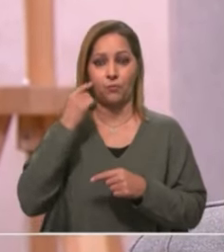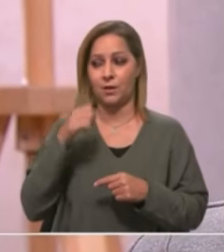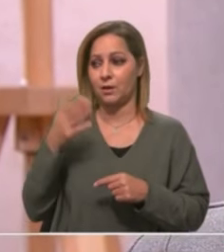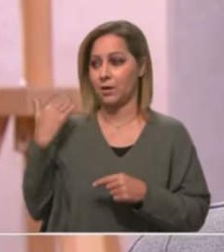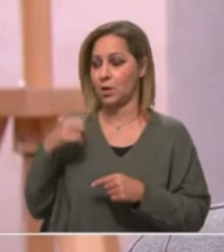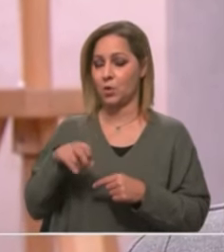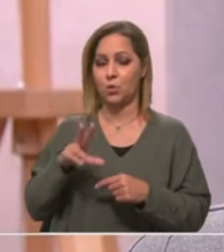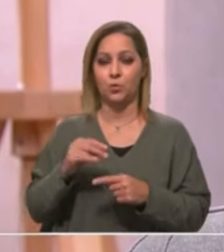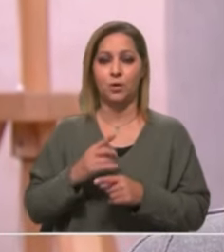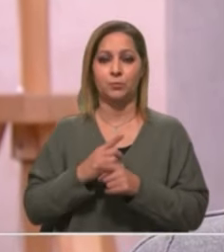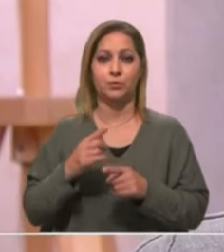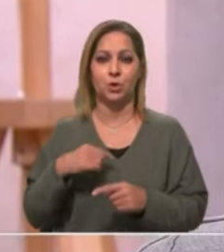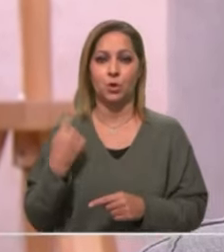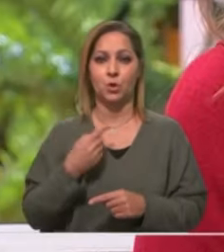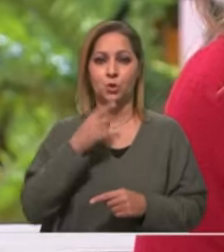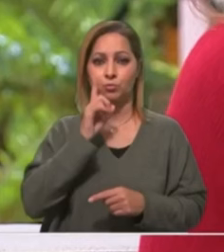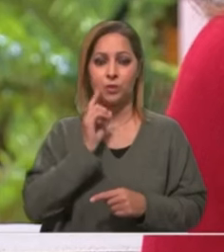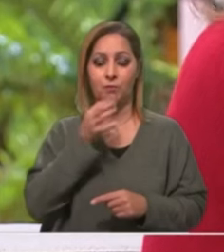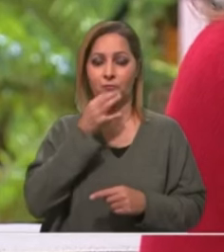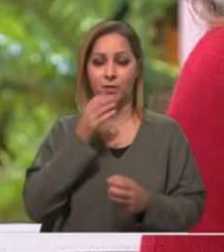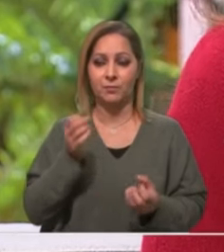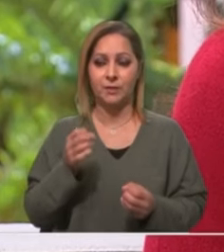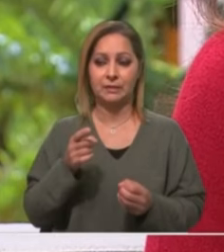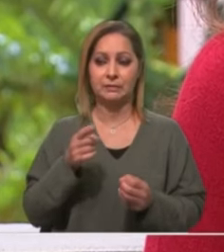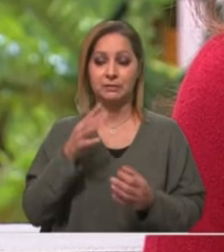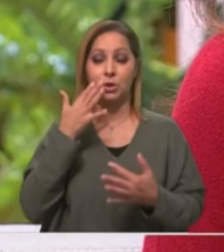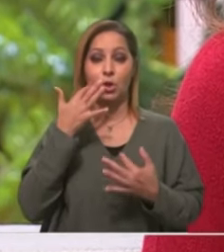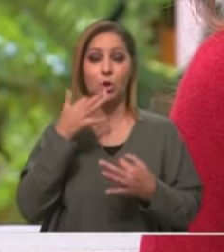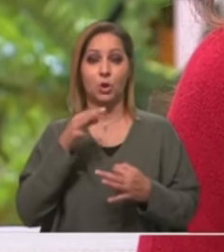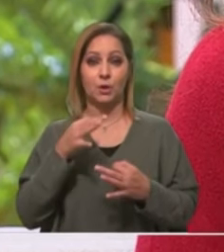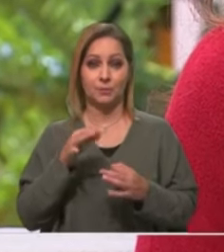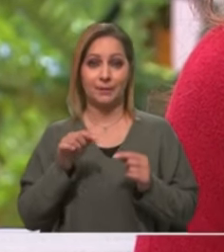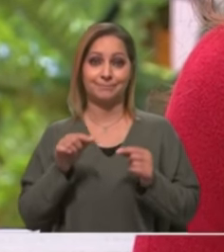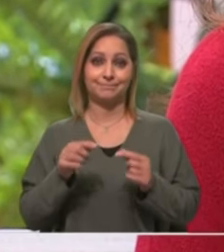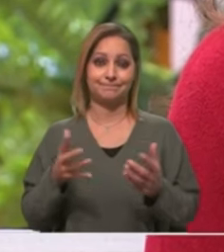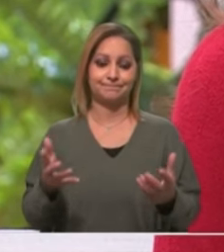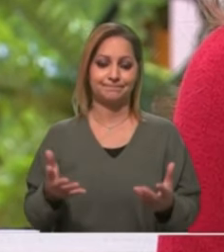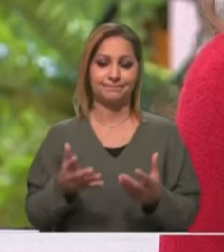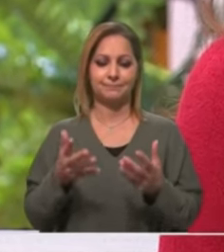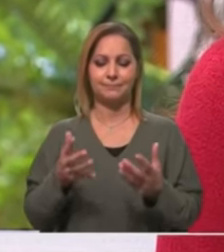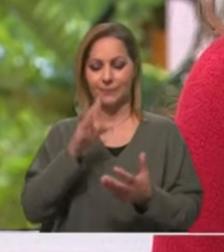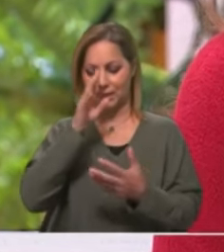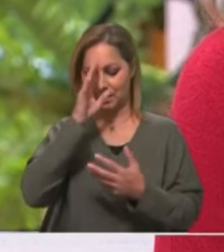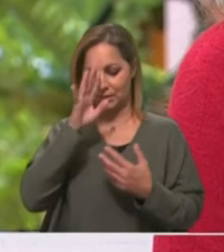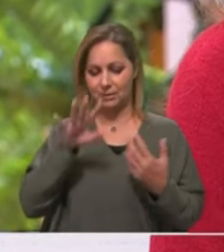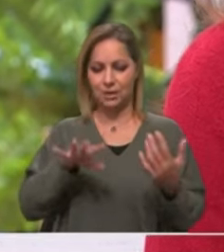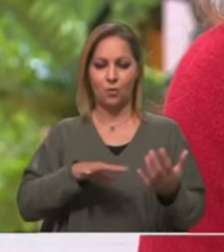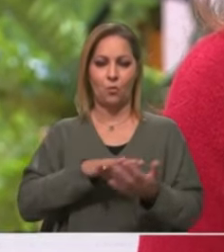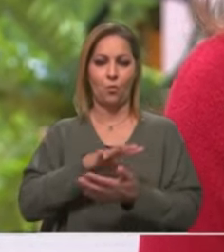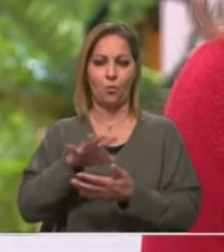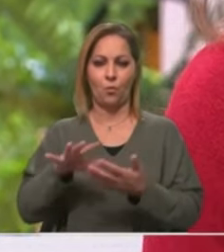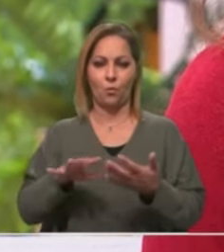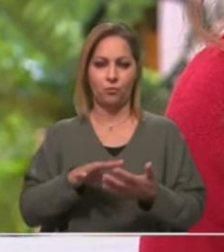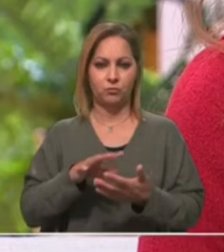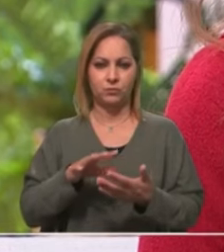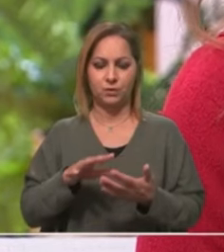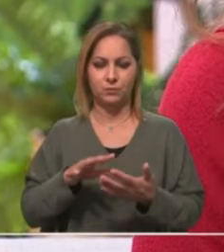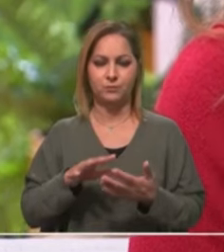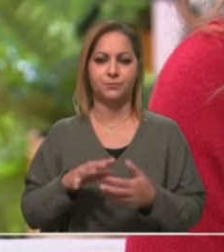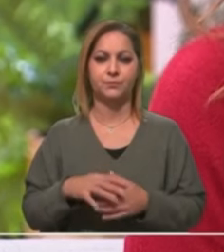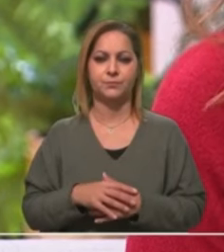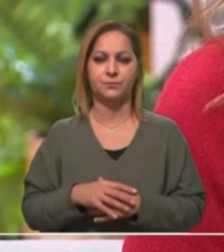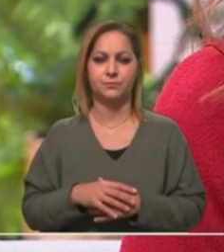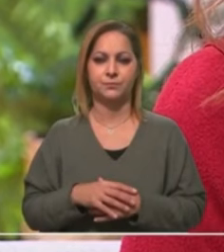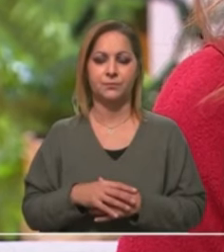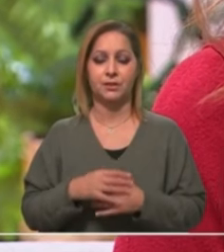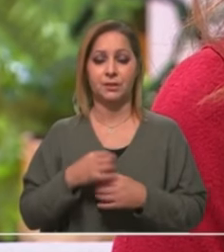que nós mulheres não falamos sobre isto, portanto é normal toda essa O susto. confusão, esse desespero, esse susto,